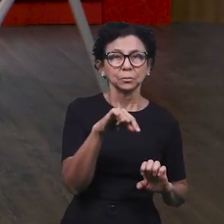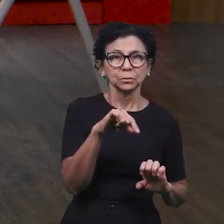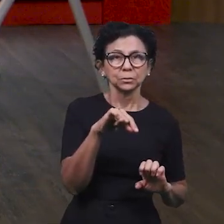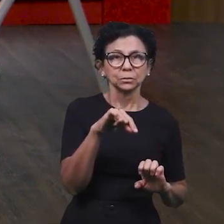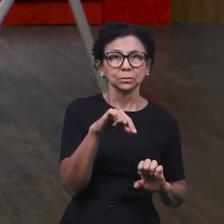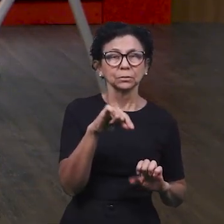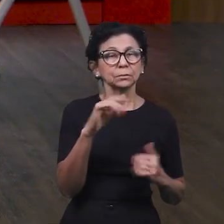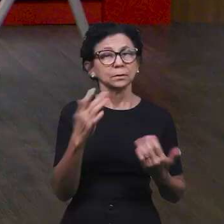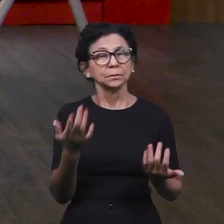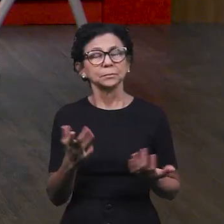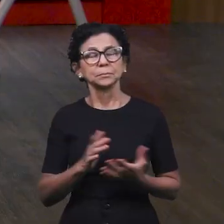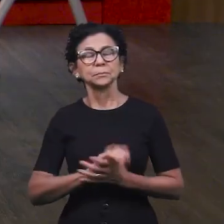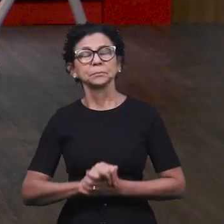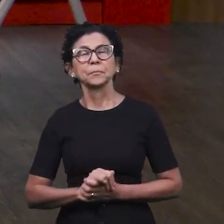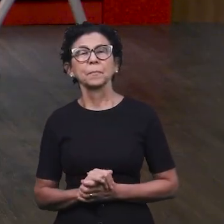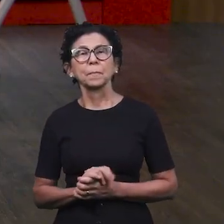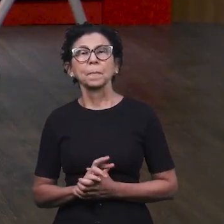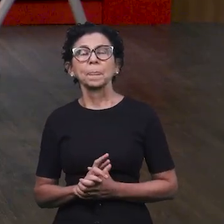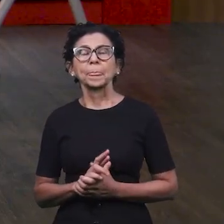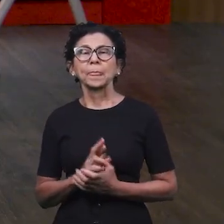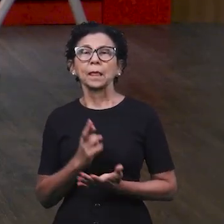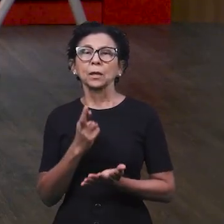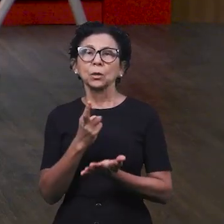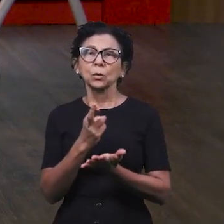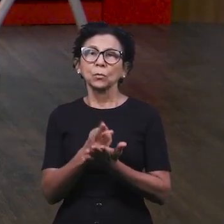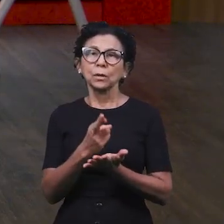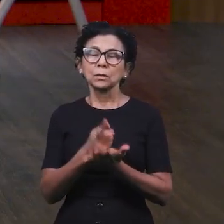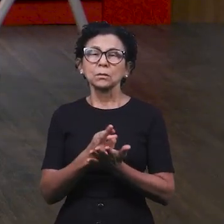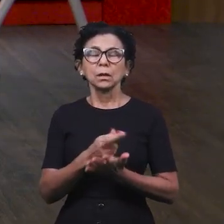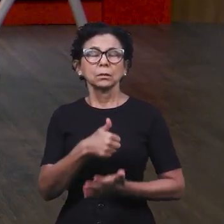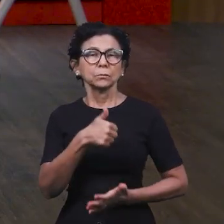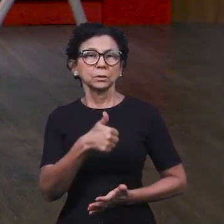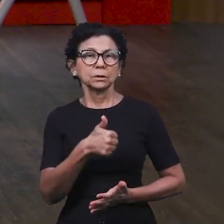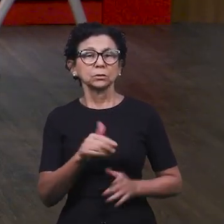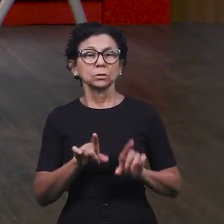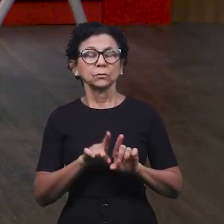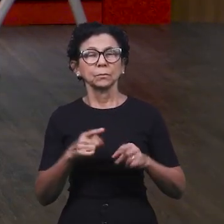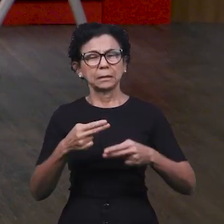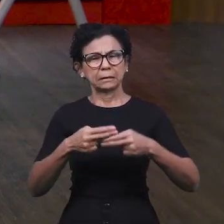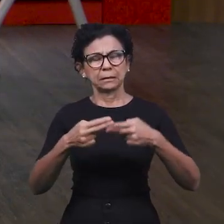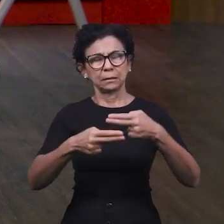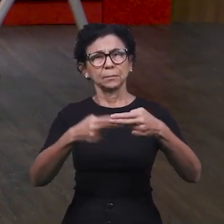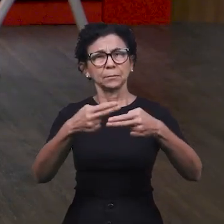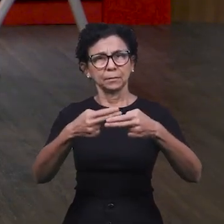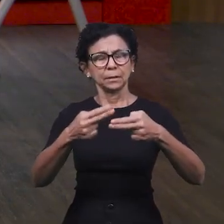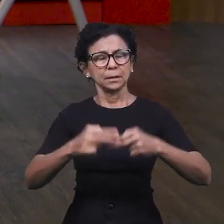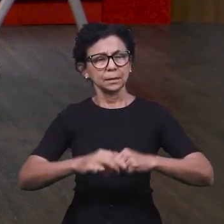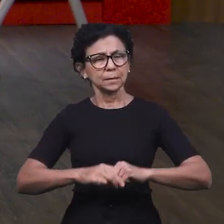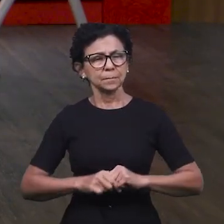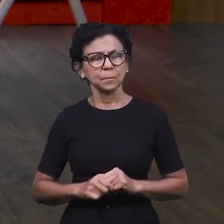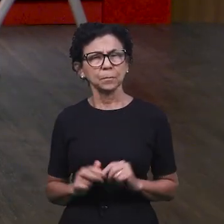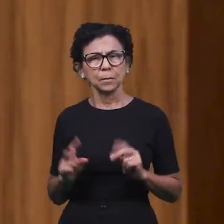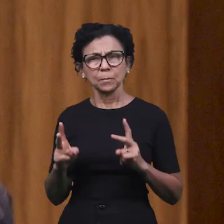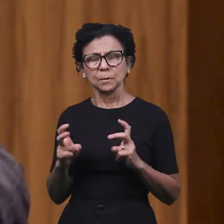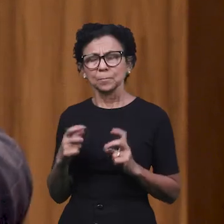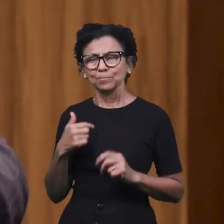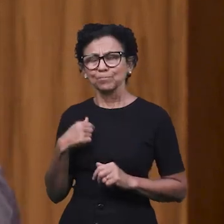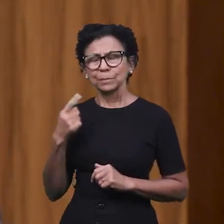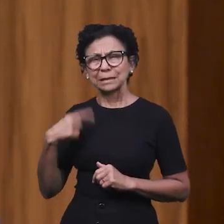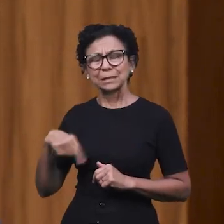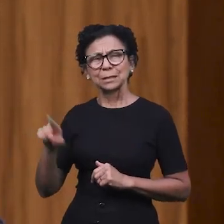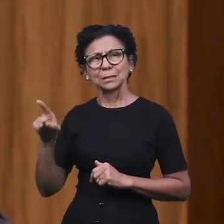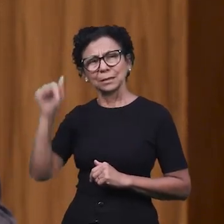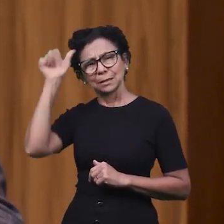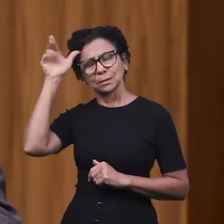naturalmente, pode ser um negócio. Mas Neemias aqui, ele empreendeu numa necessidade. Ele viu uma situação e ele falou, eu preciso